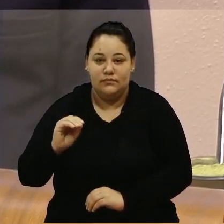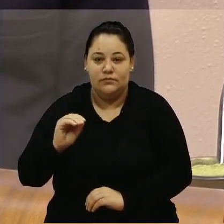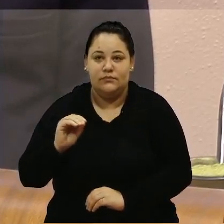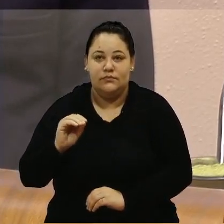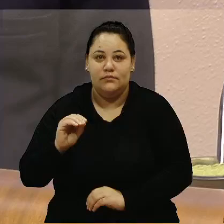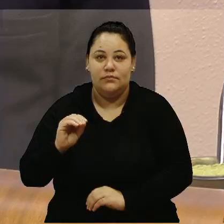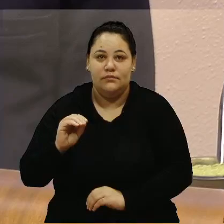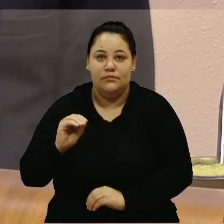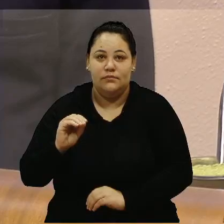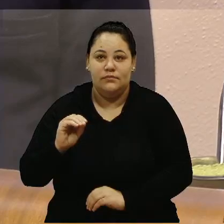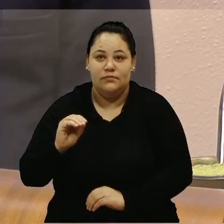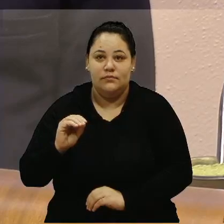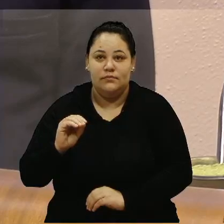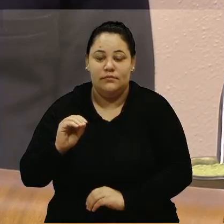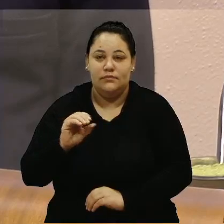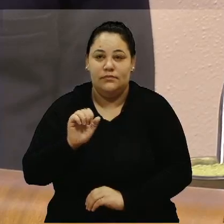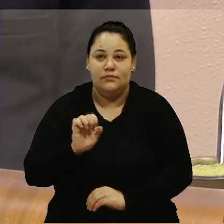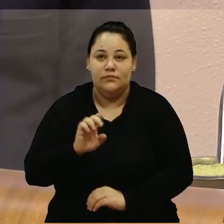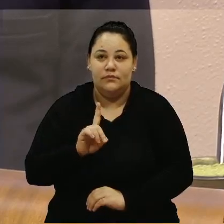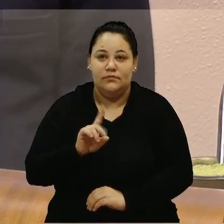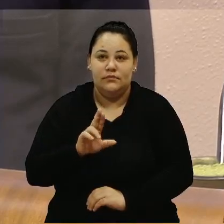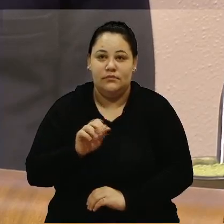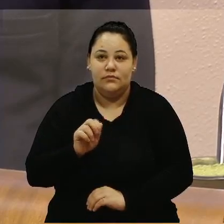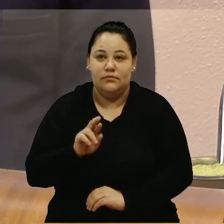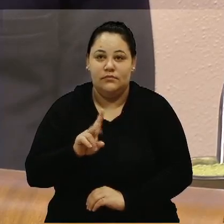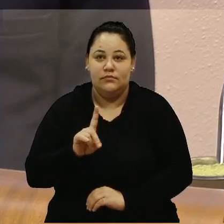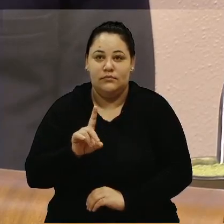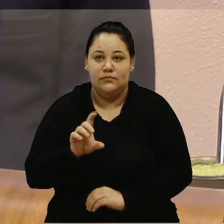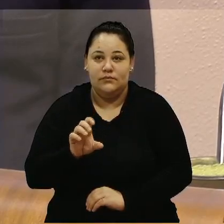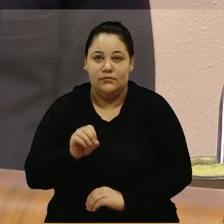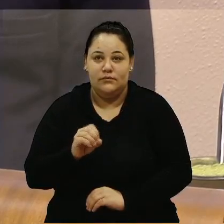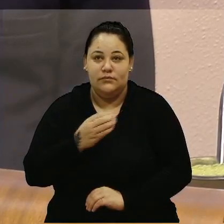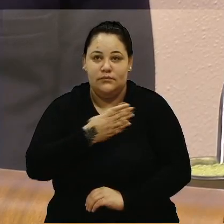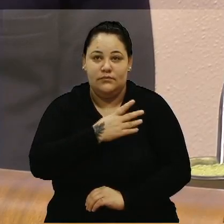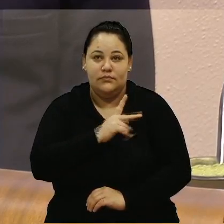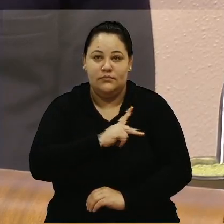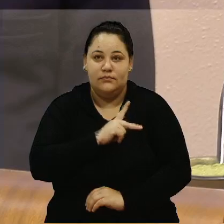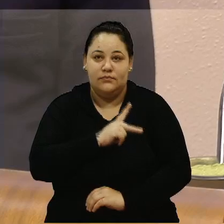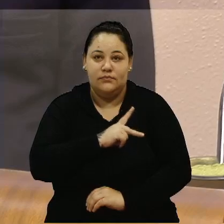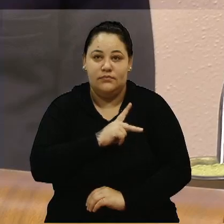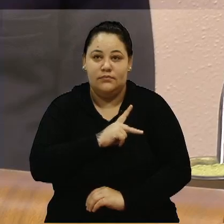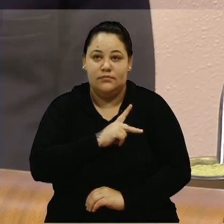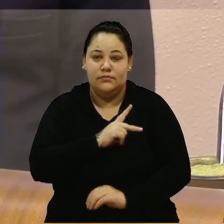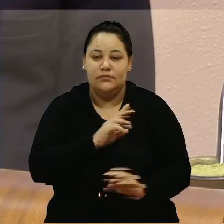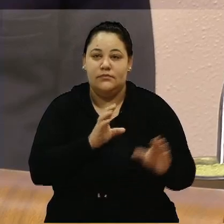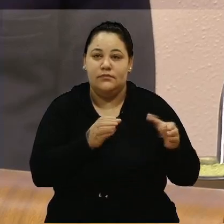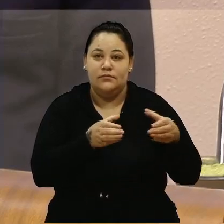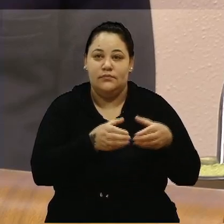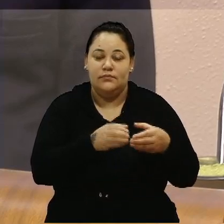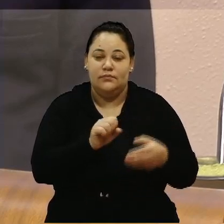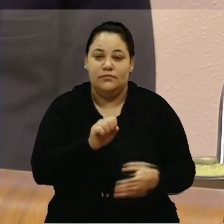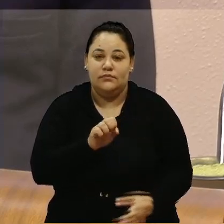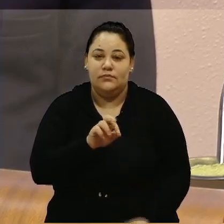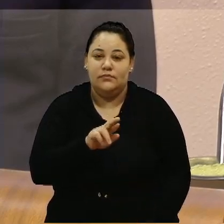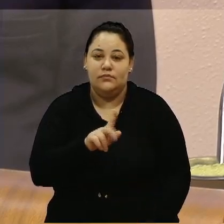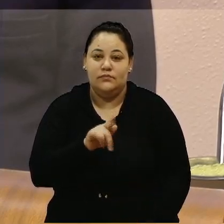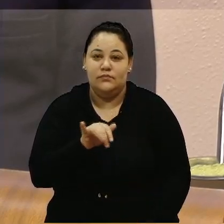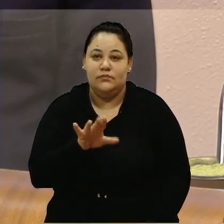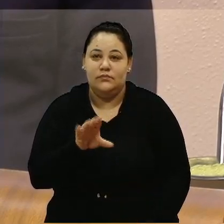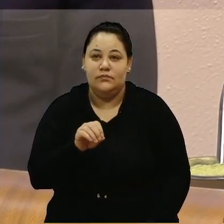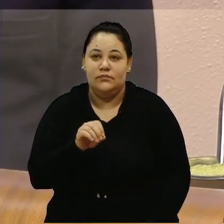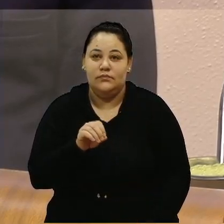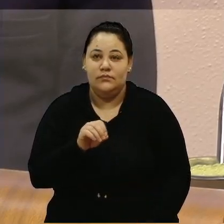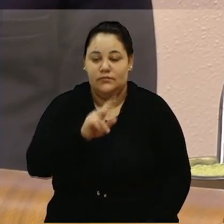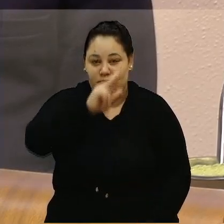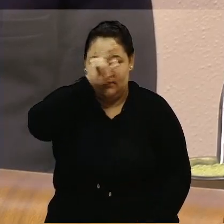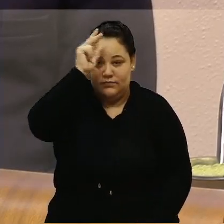Aver Vanin, proprietário, diretor, presidente do Conselho da Autotrave, senhor Sérgio Grilo,